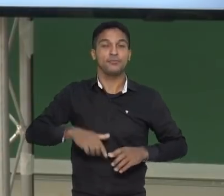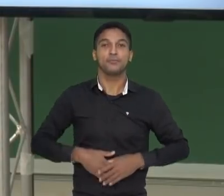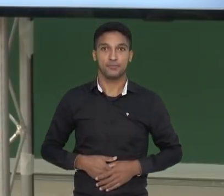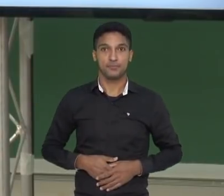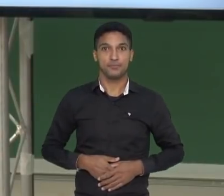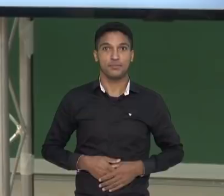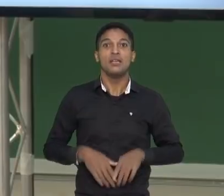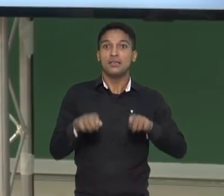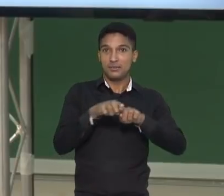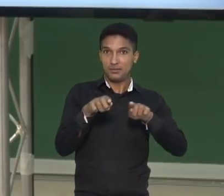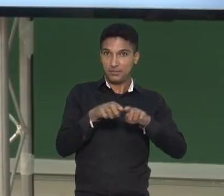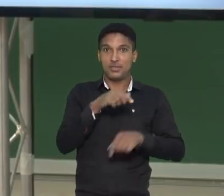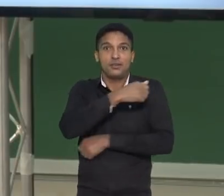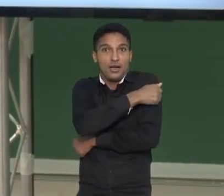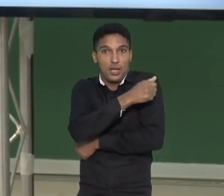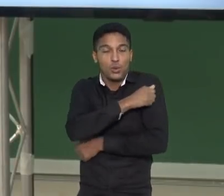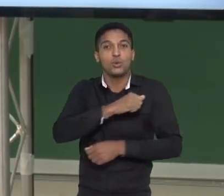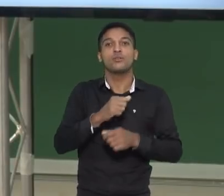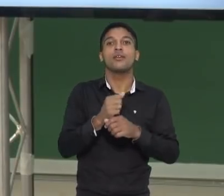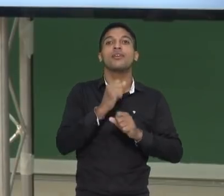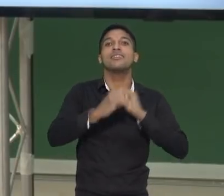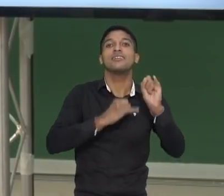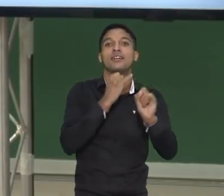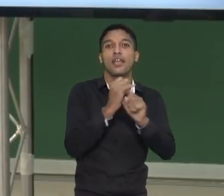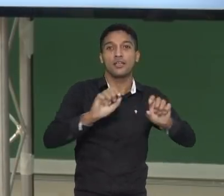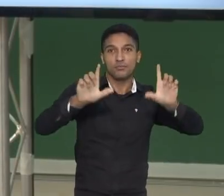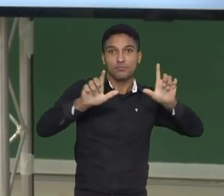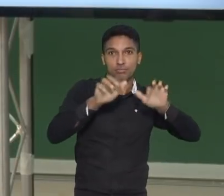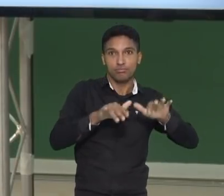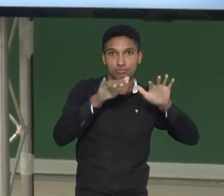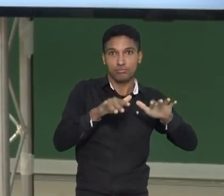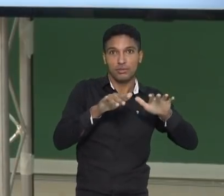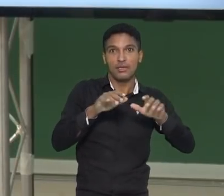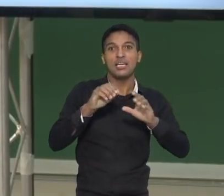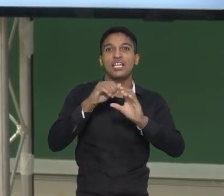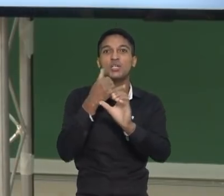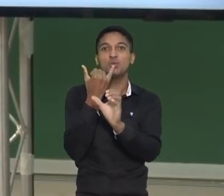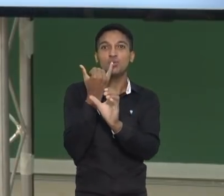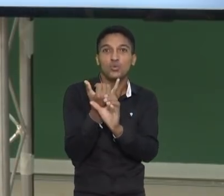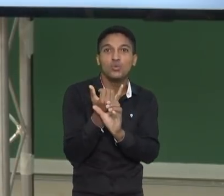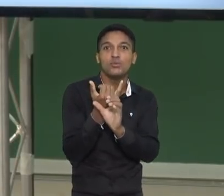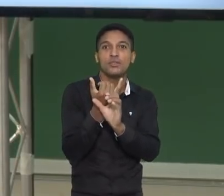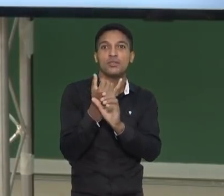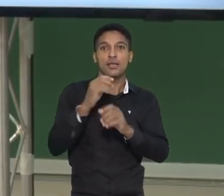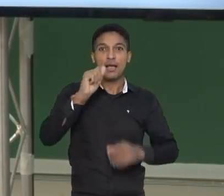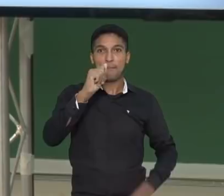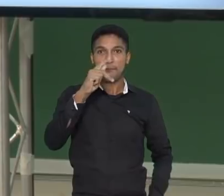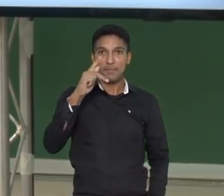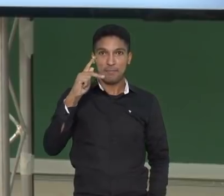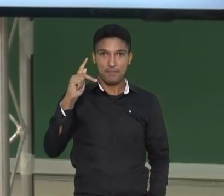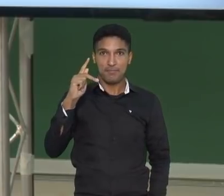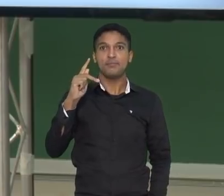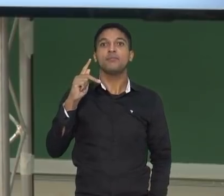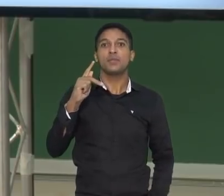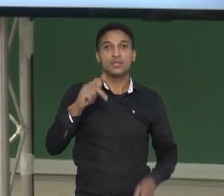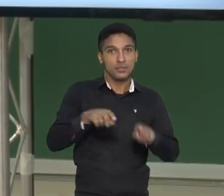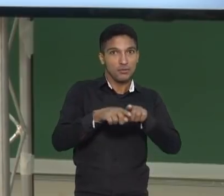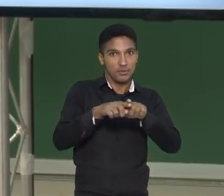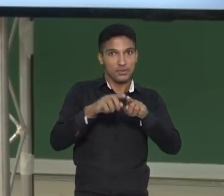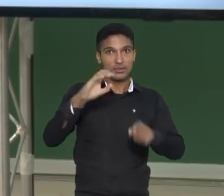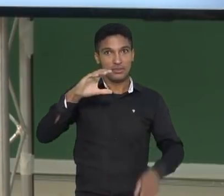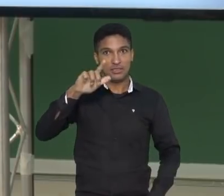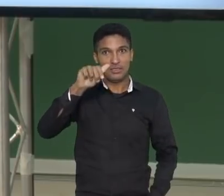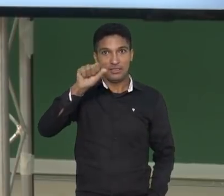aulas pela TV, pelo aplicativo ou pelo canal do YouTube, mas estão acessando o Classroom,